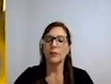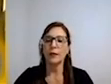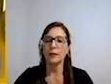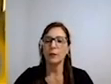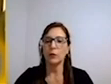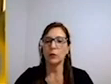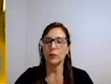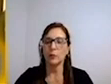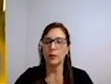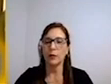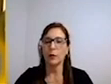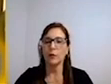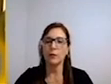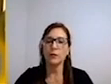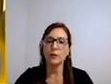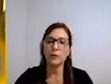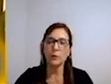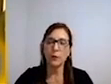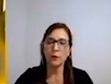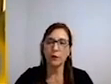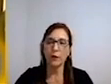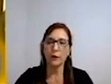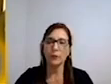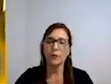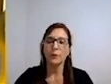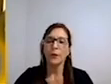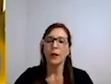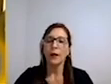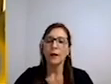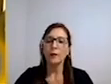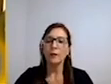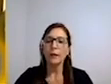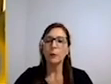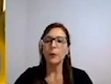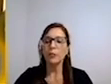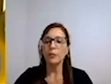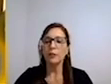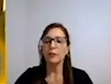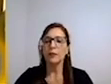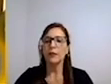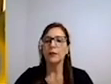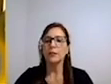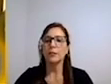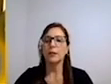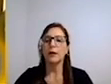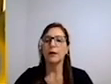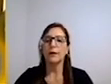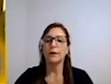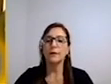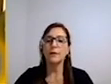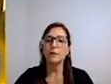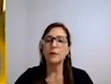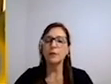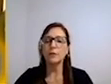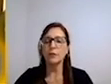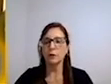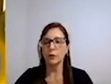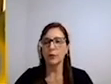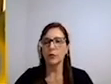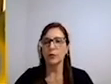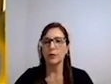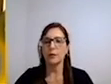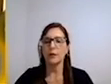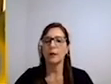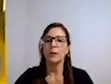sai da medula espinal, que são os nervos periféricos. Aí ele vai impedir, na verdade, a transmissão de